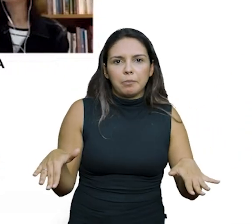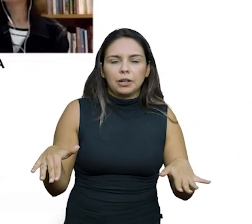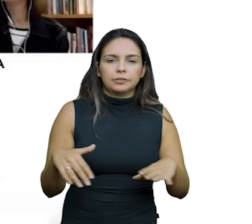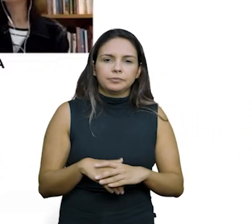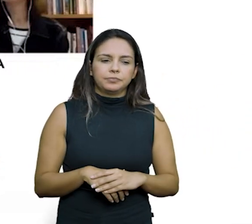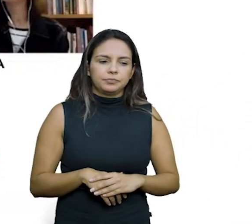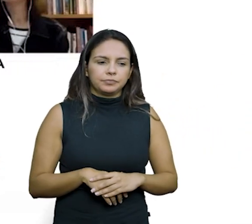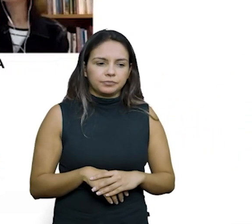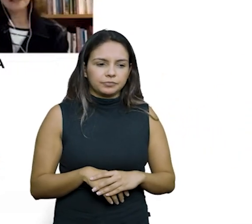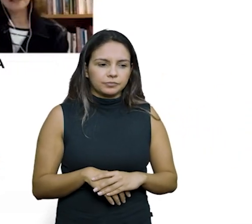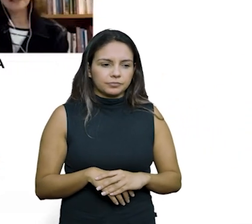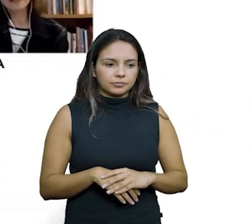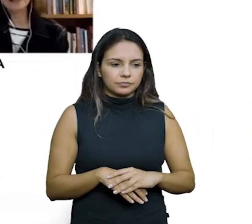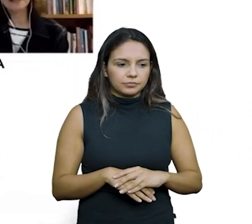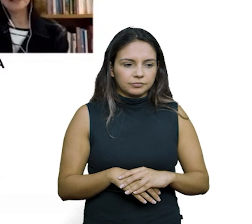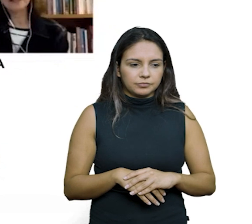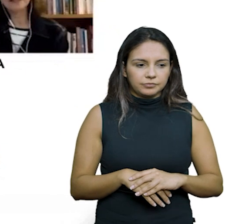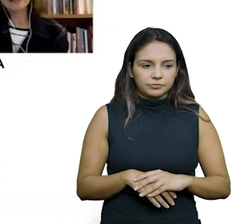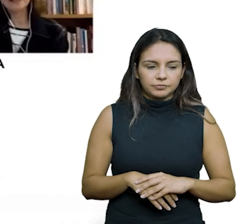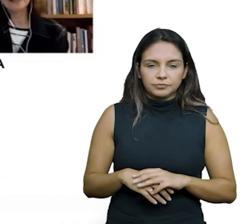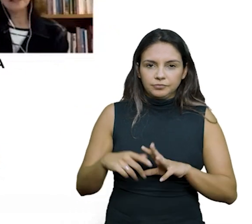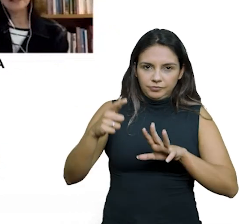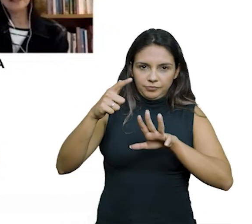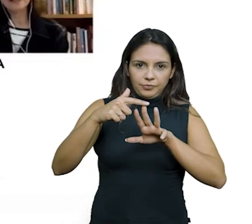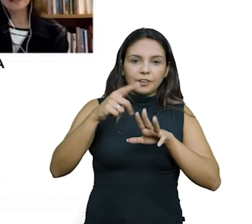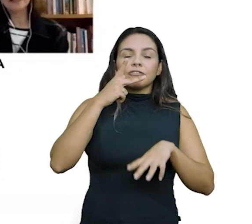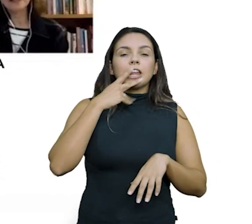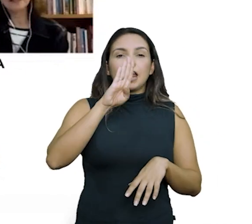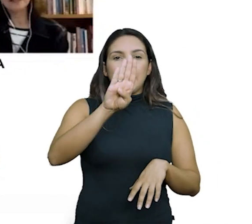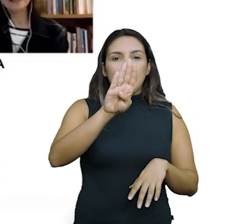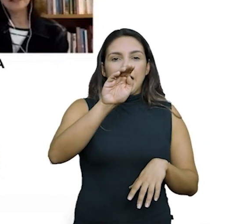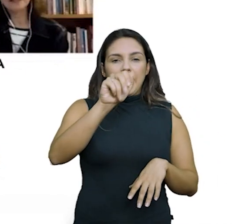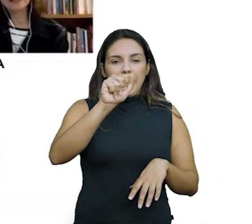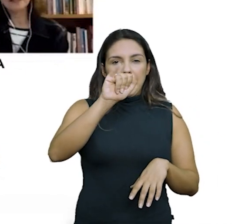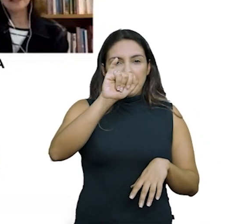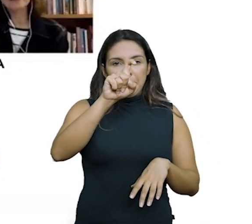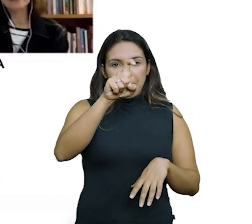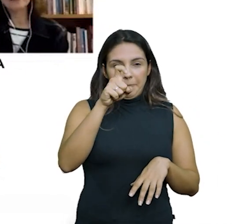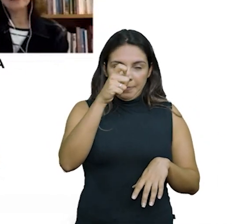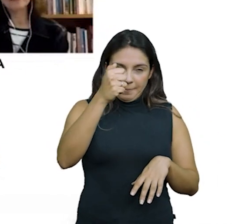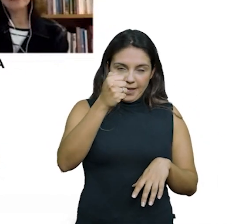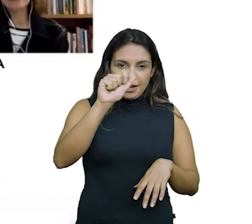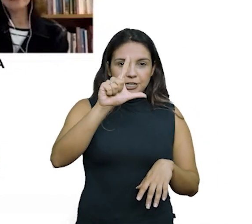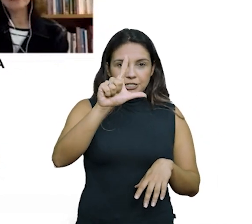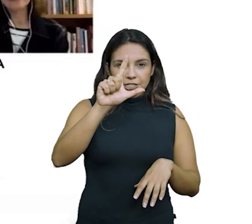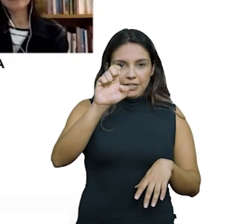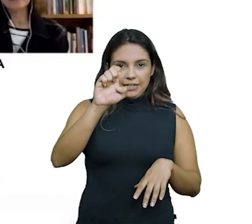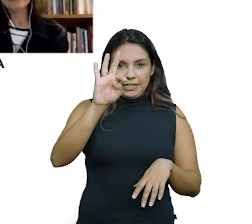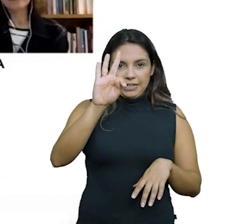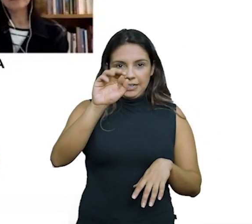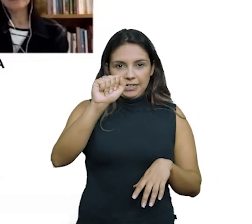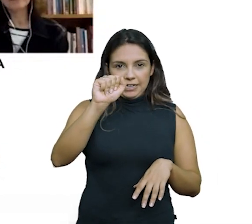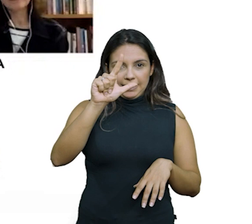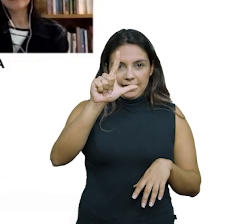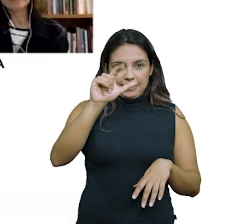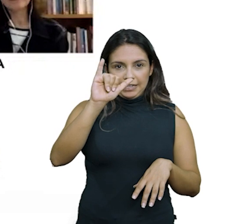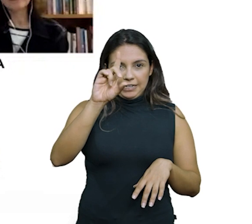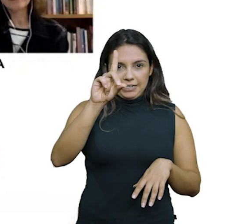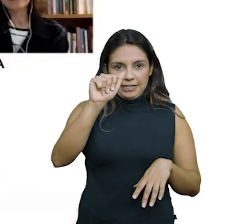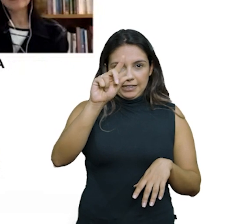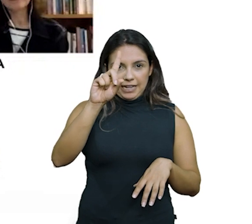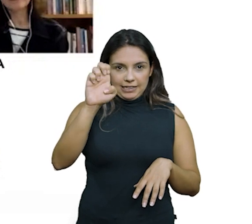poder de alastramento. Pela tal da baixa letalidade. Essa aqui é o falso argumento, que é a